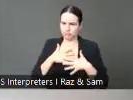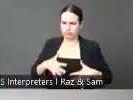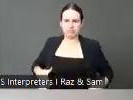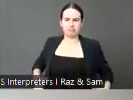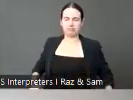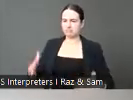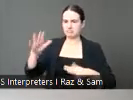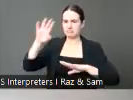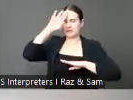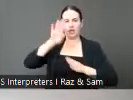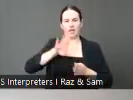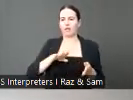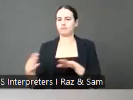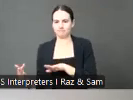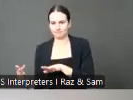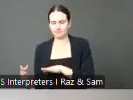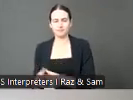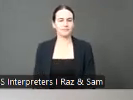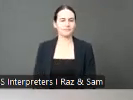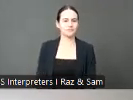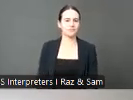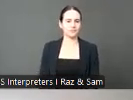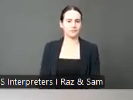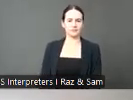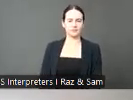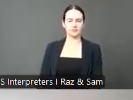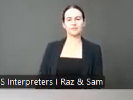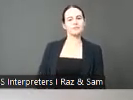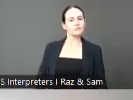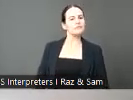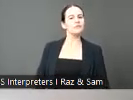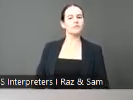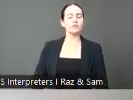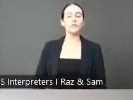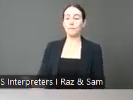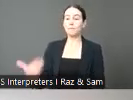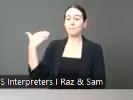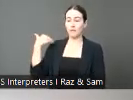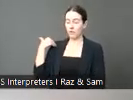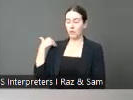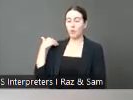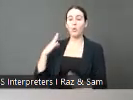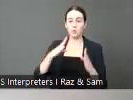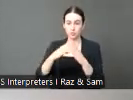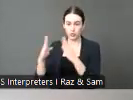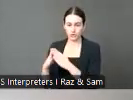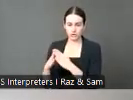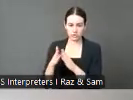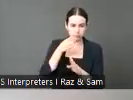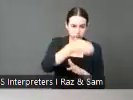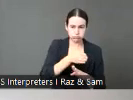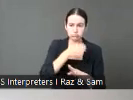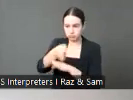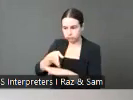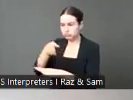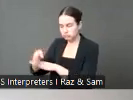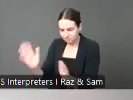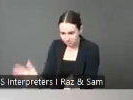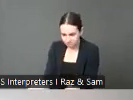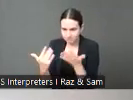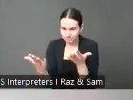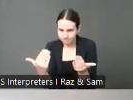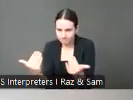país teve no país para a eliminação da malária junto às comunidades, e tem muito a ver com o que